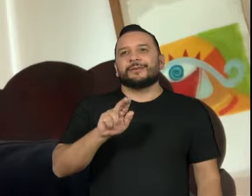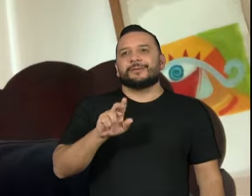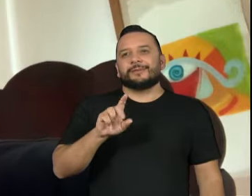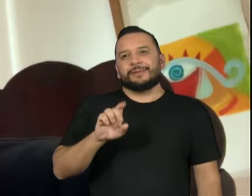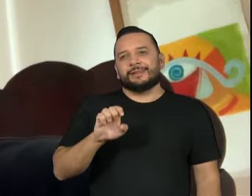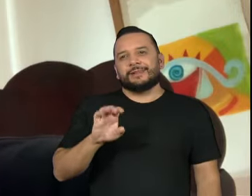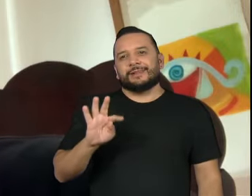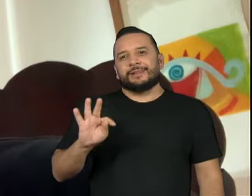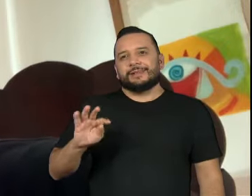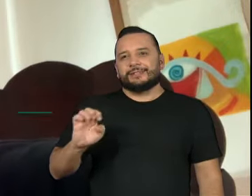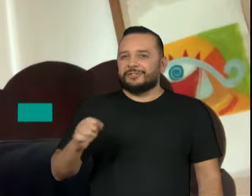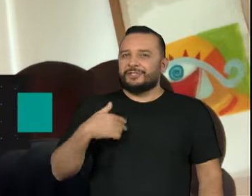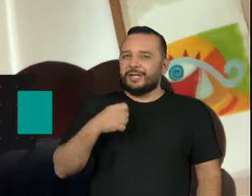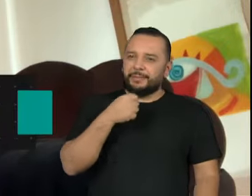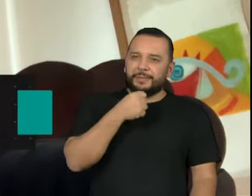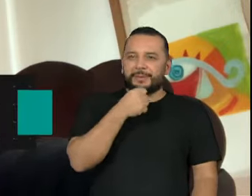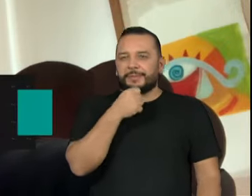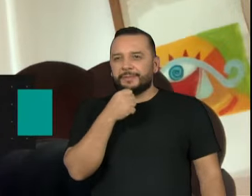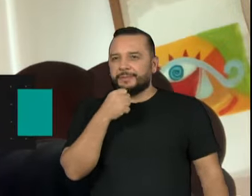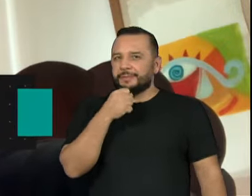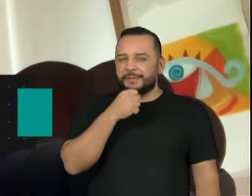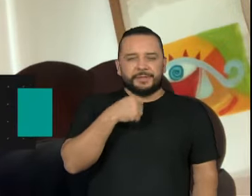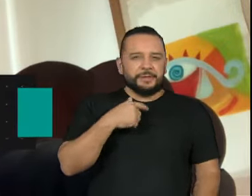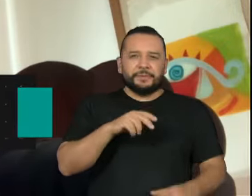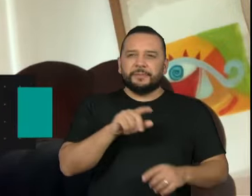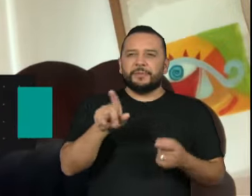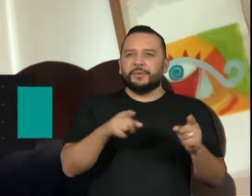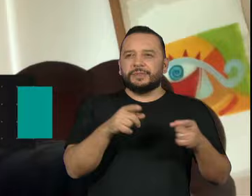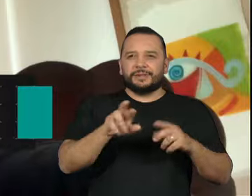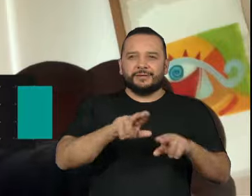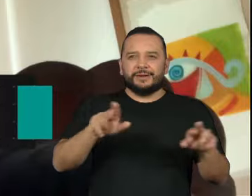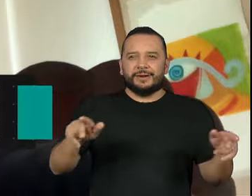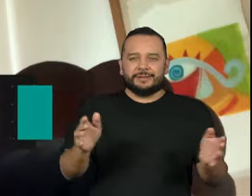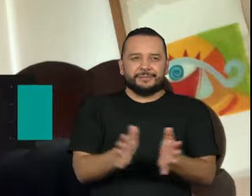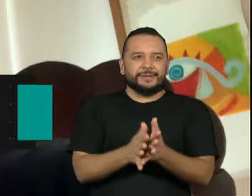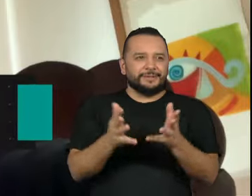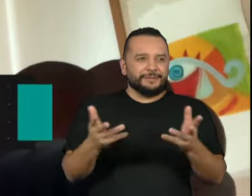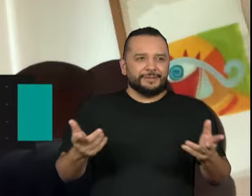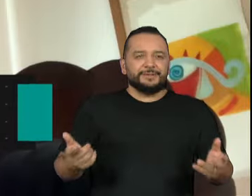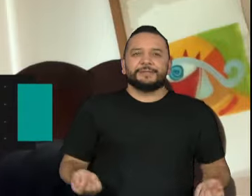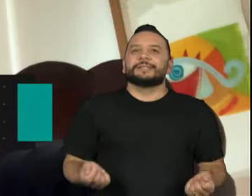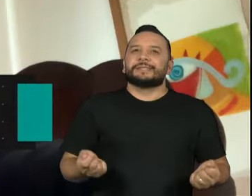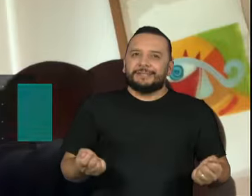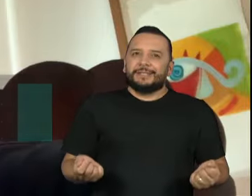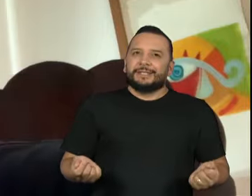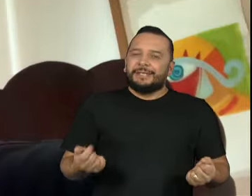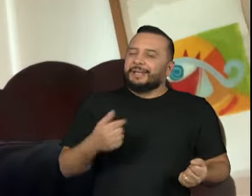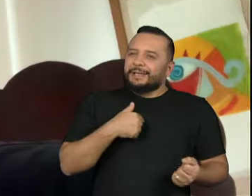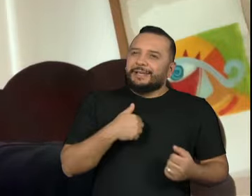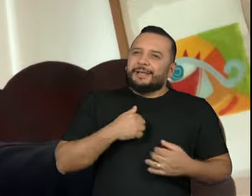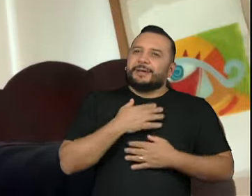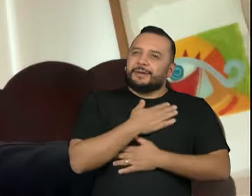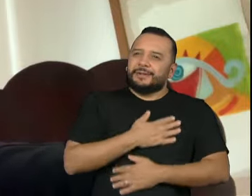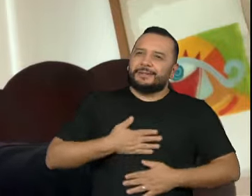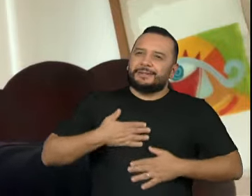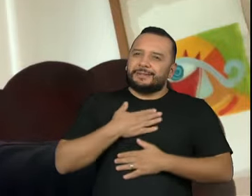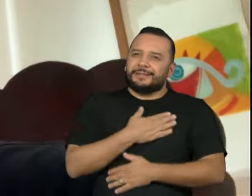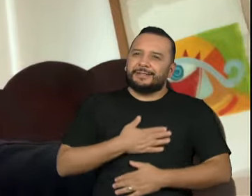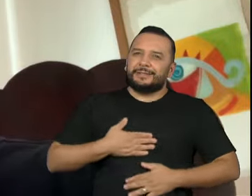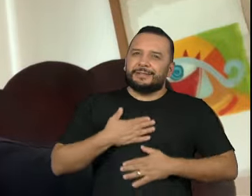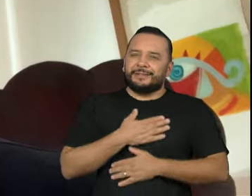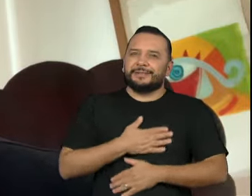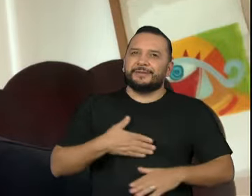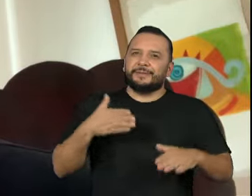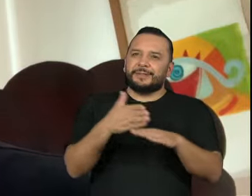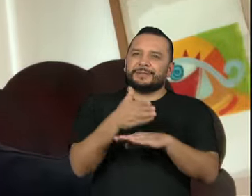cantora, intérprete de tantas músicas maravilhosas, e tive o grande prazer de participar com